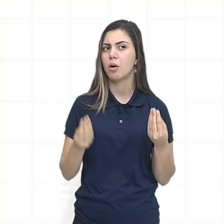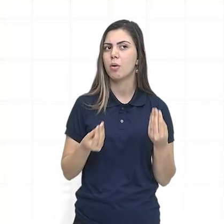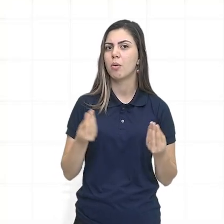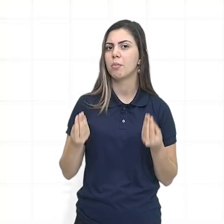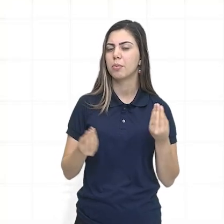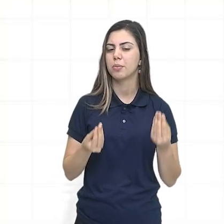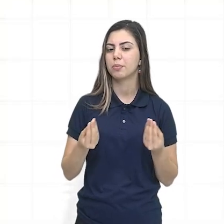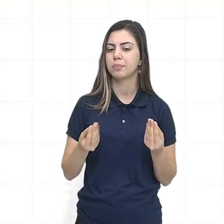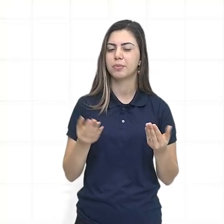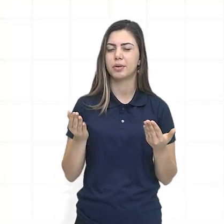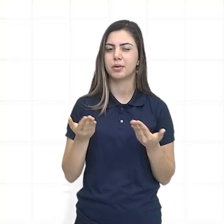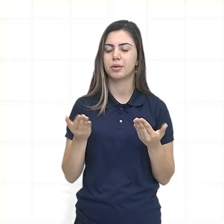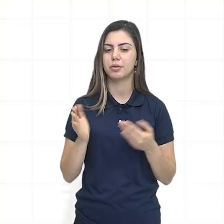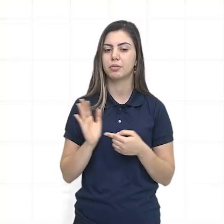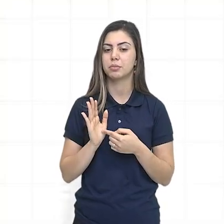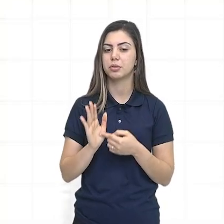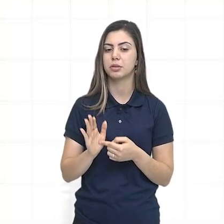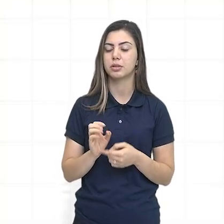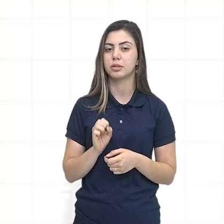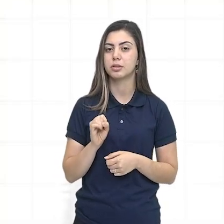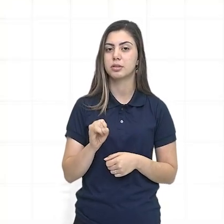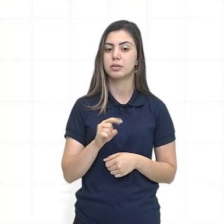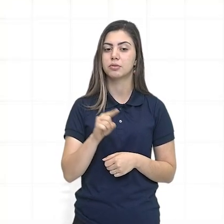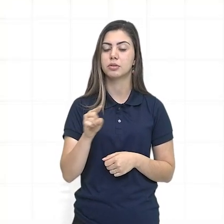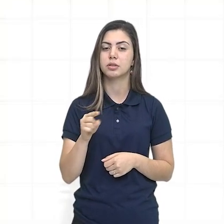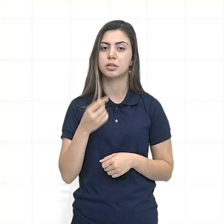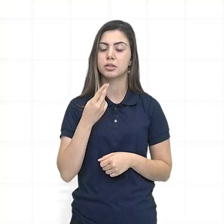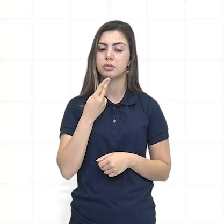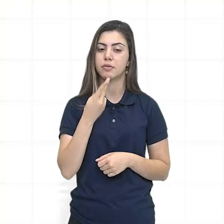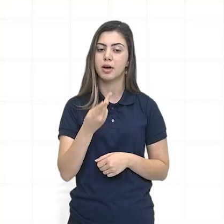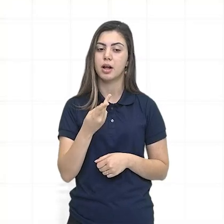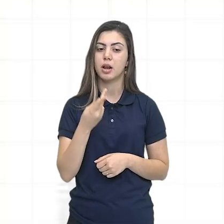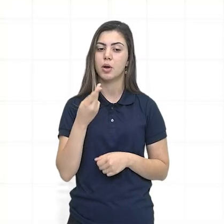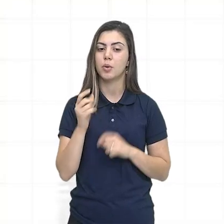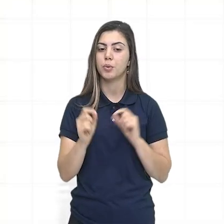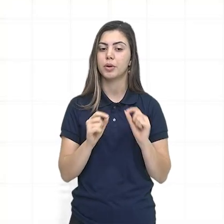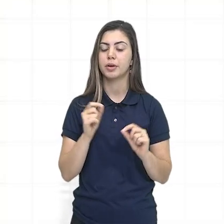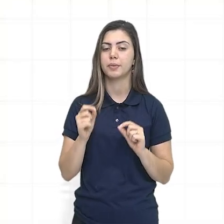continuidade é essa? Ó? Se você pode dizer que aqui eu tenho